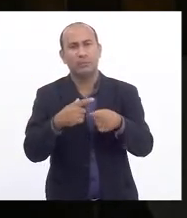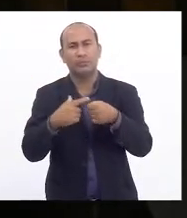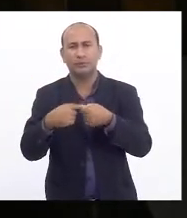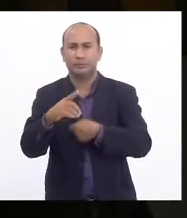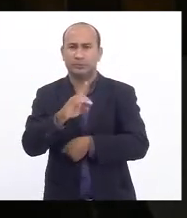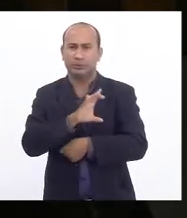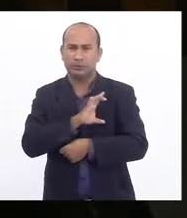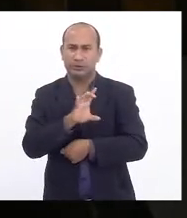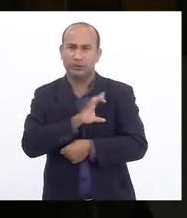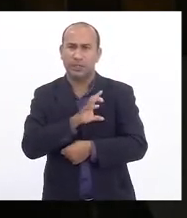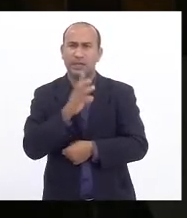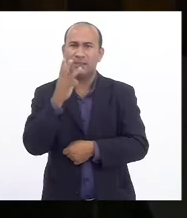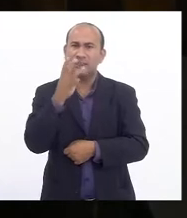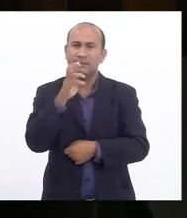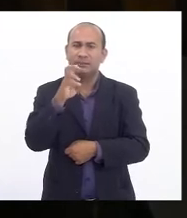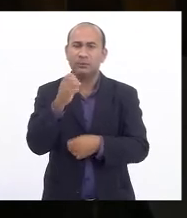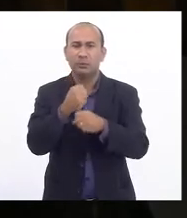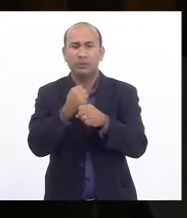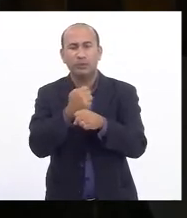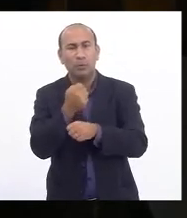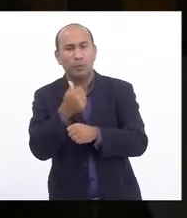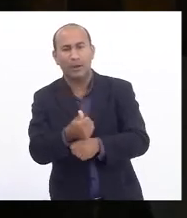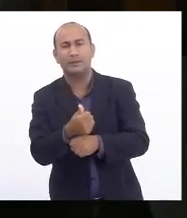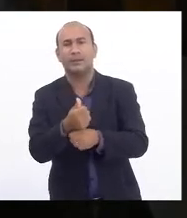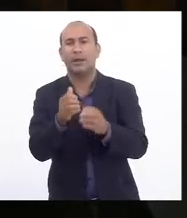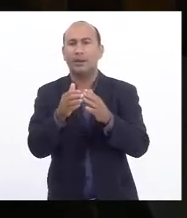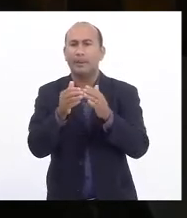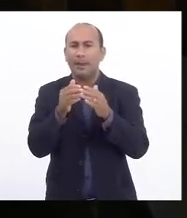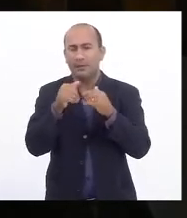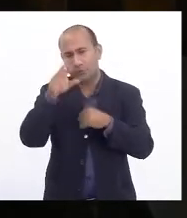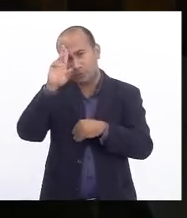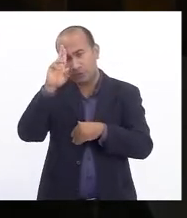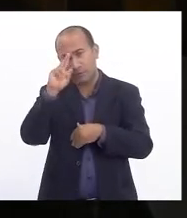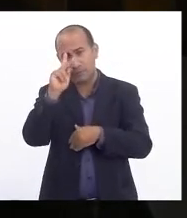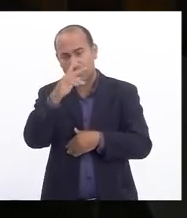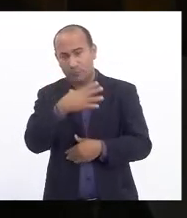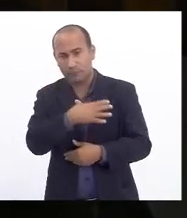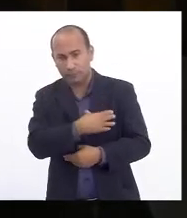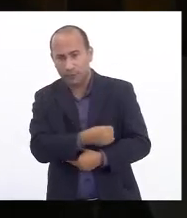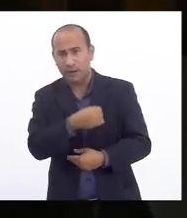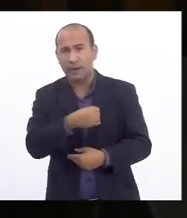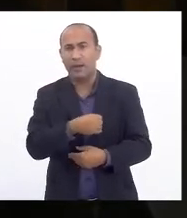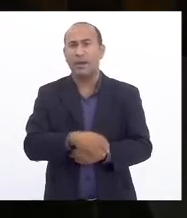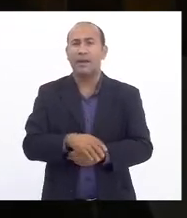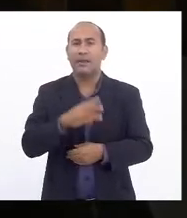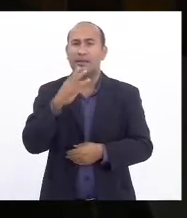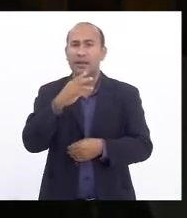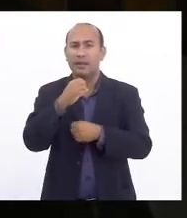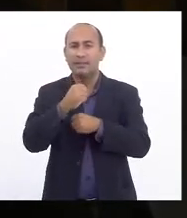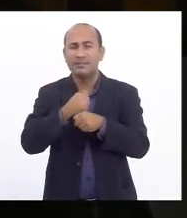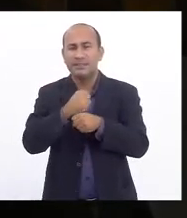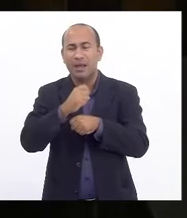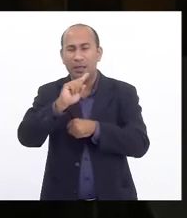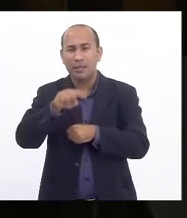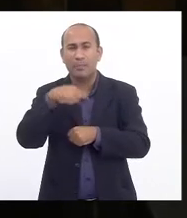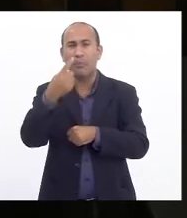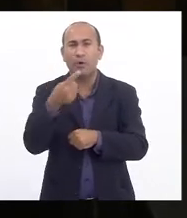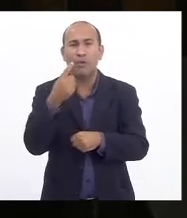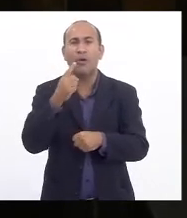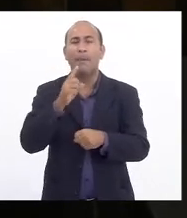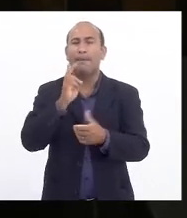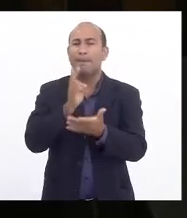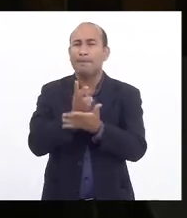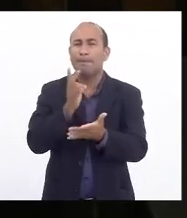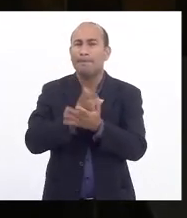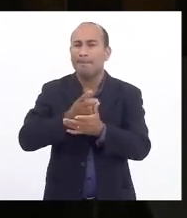35 anos quase pela luz do filme ano agradeço a liderança de seu filho que três décadas depois segue na mesma luta que seu pai